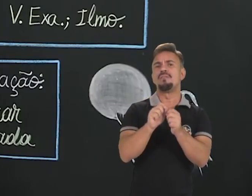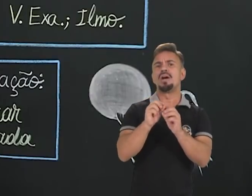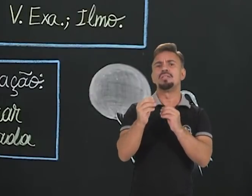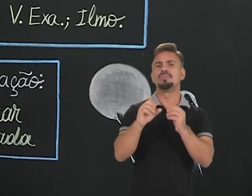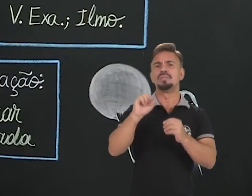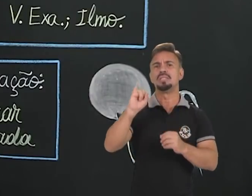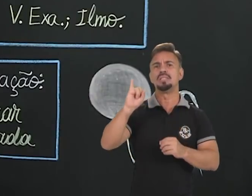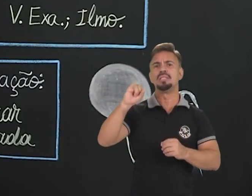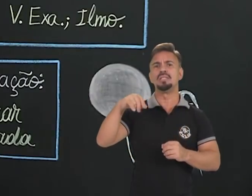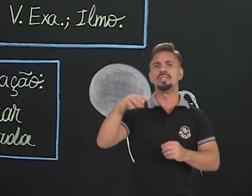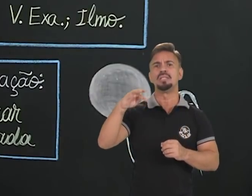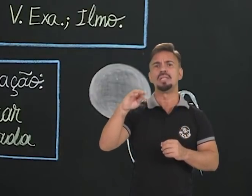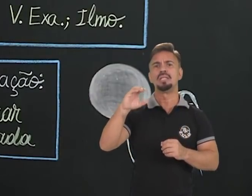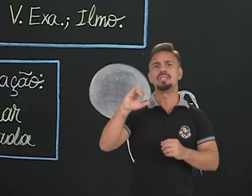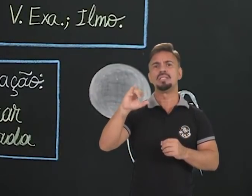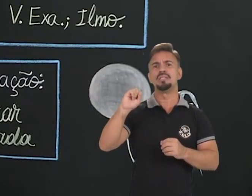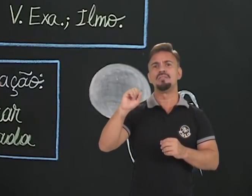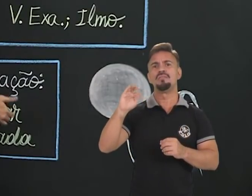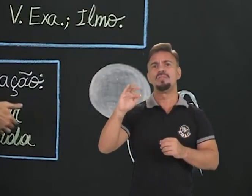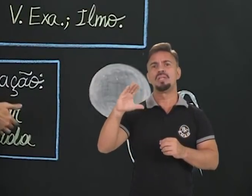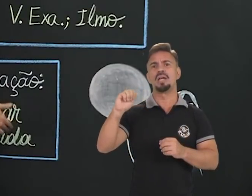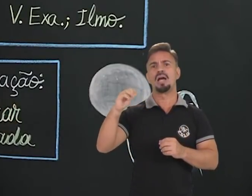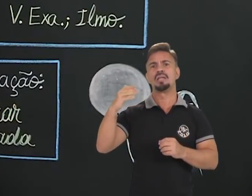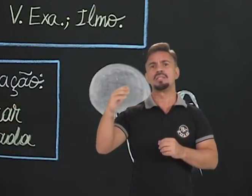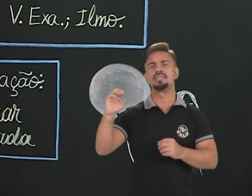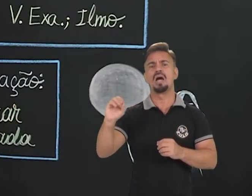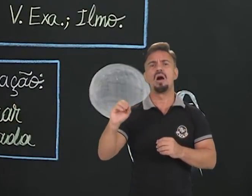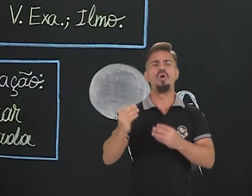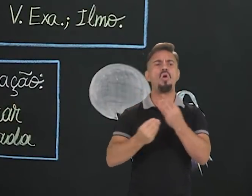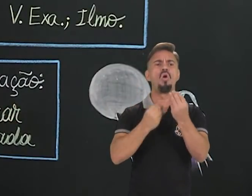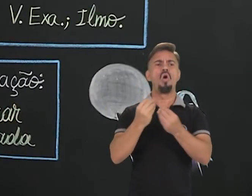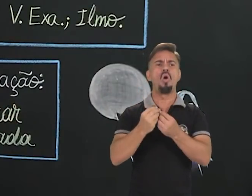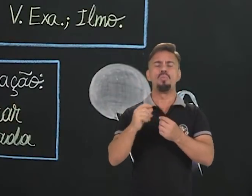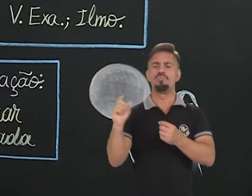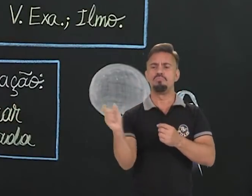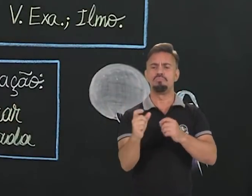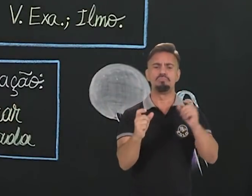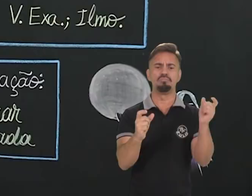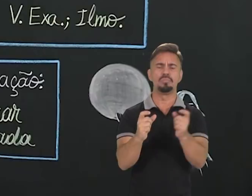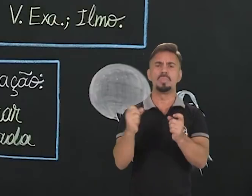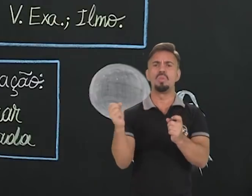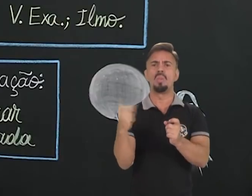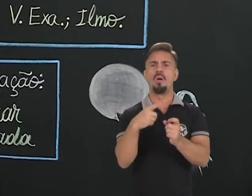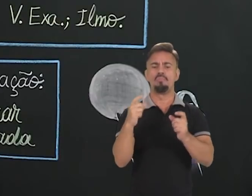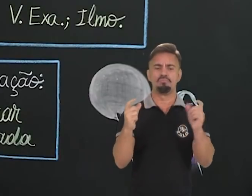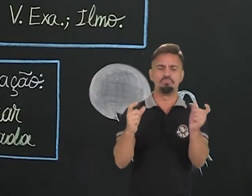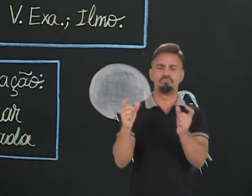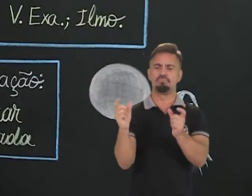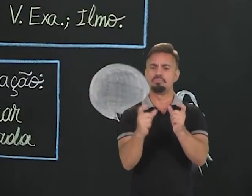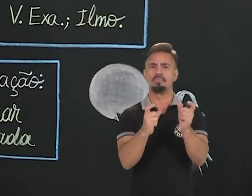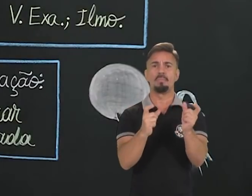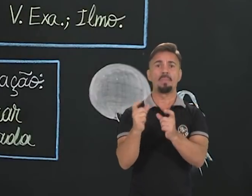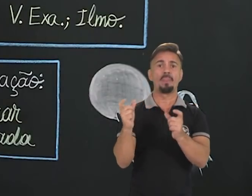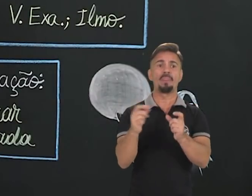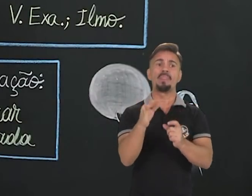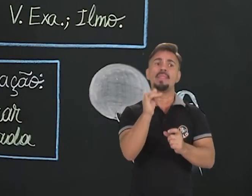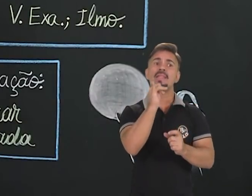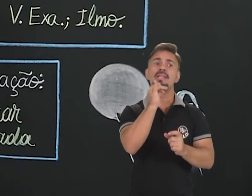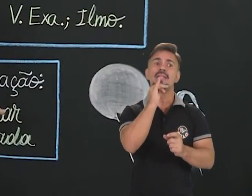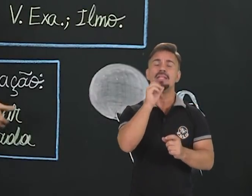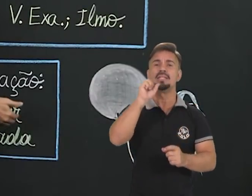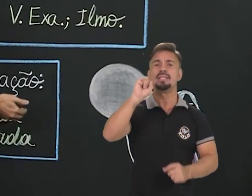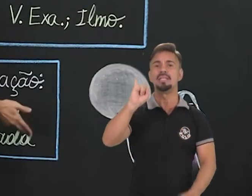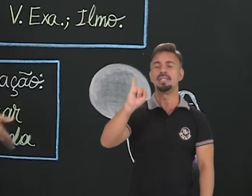faço um alargamento do sufixo, da parte final da palavra, e vou criando novas palavras também dentro do idioma. É o caso, por exemplo,